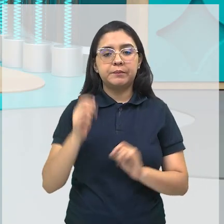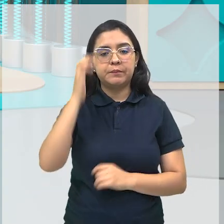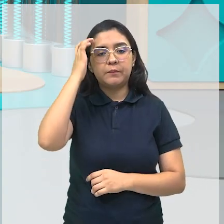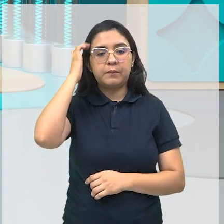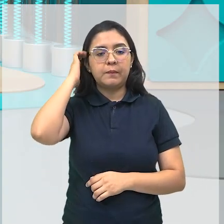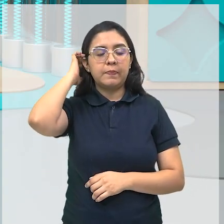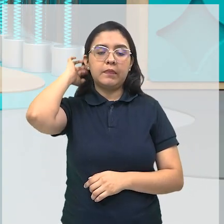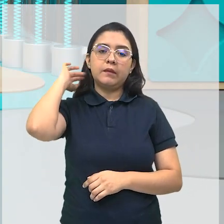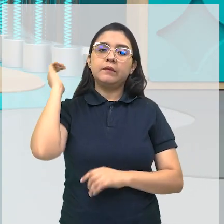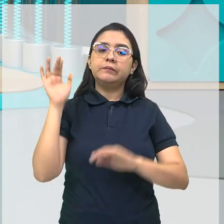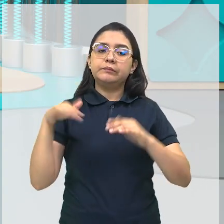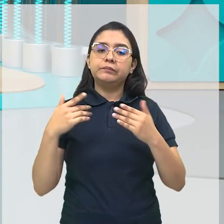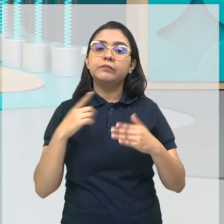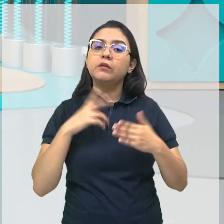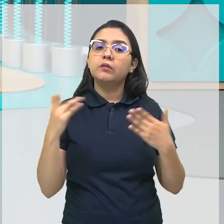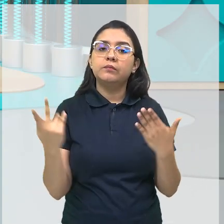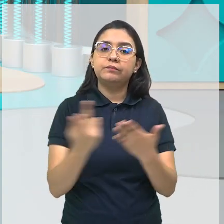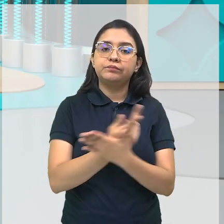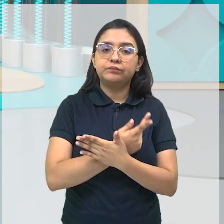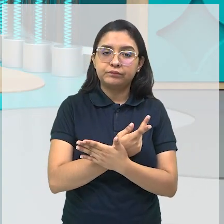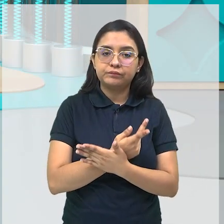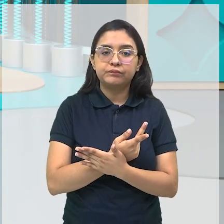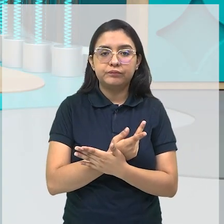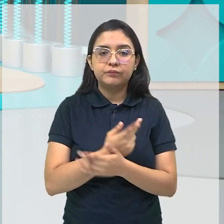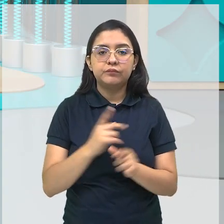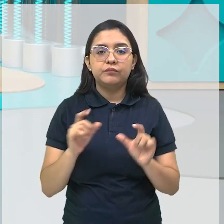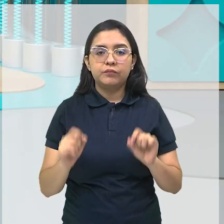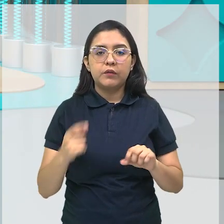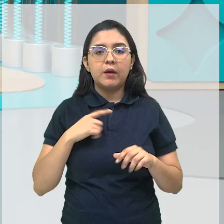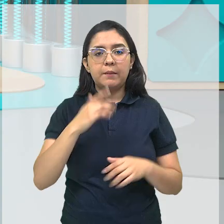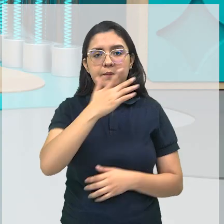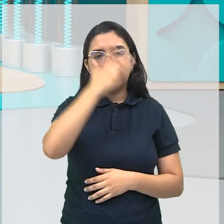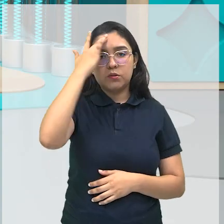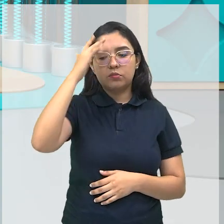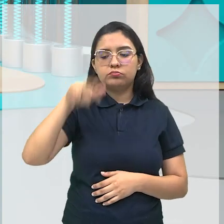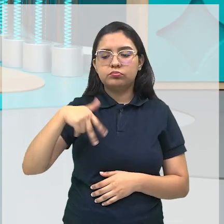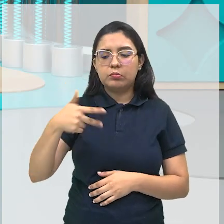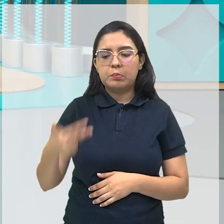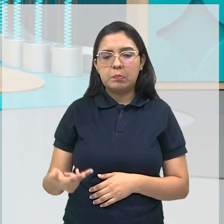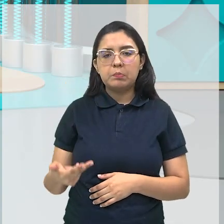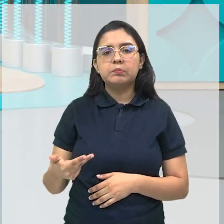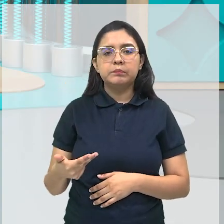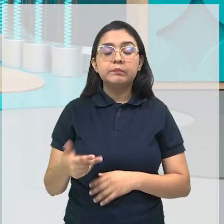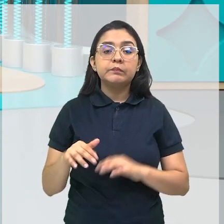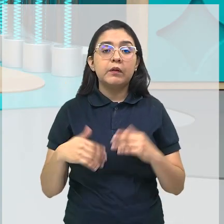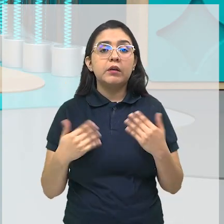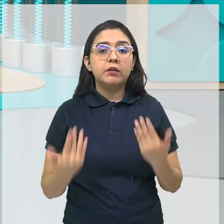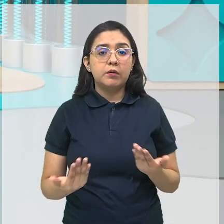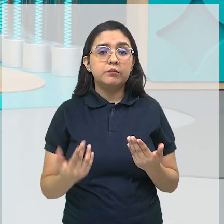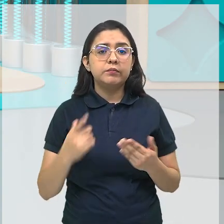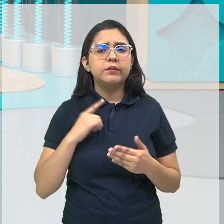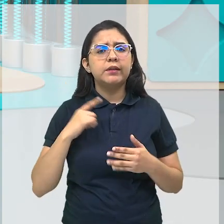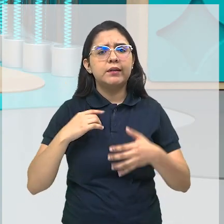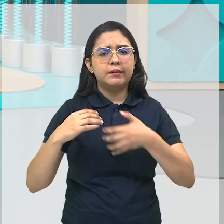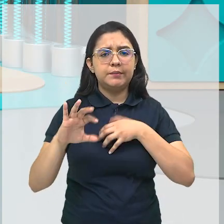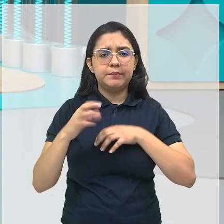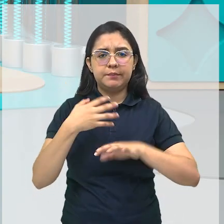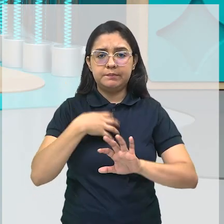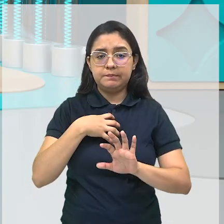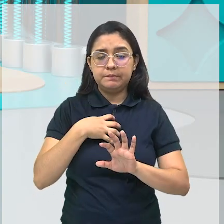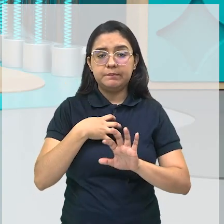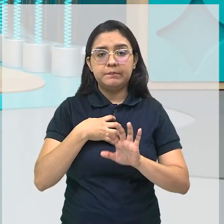aquelas cenas impactantes, né, da pessoa no chão, toda machucada. Então, ter empatia,